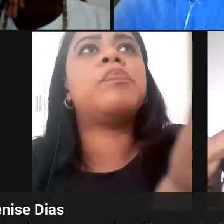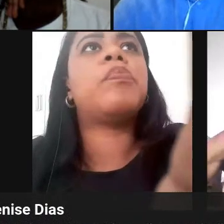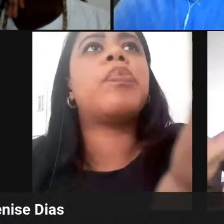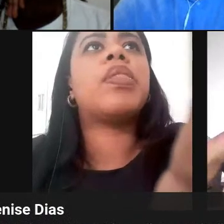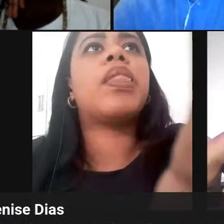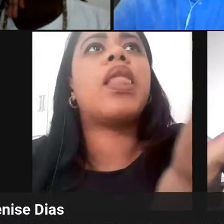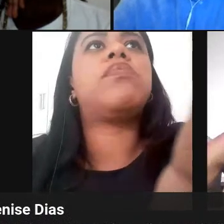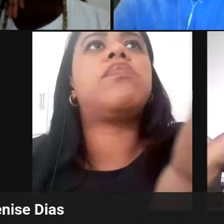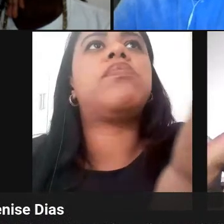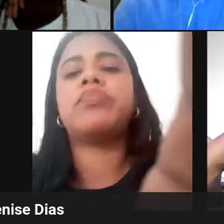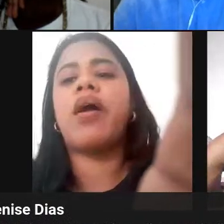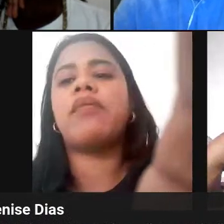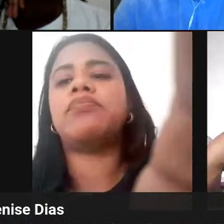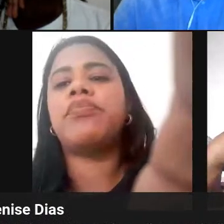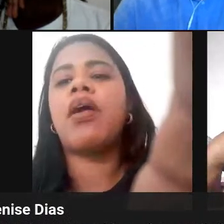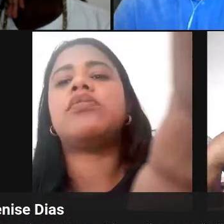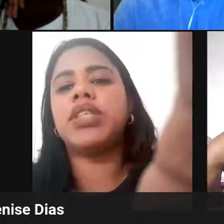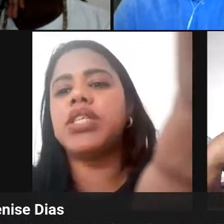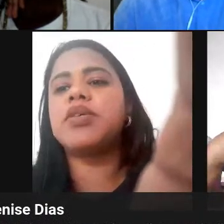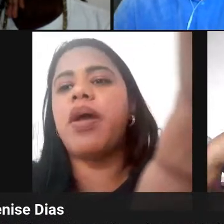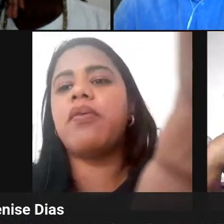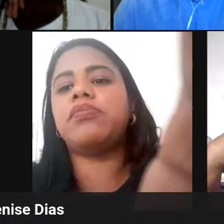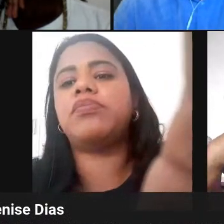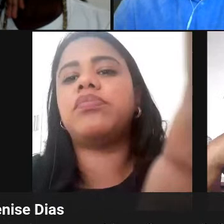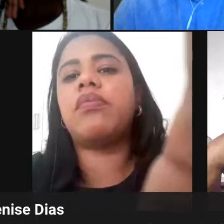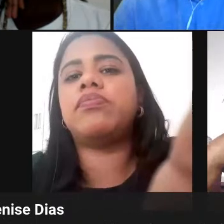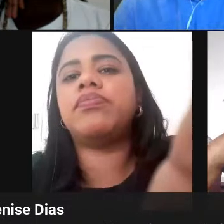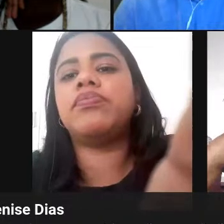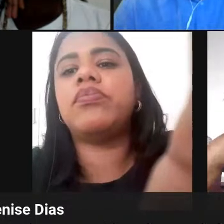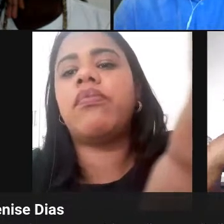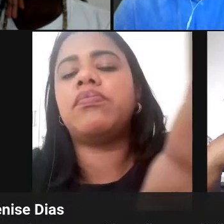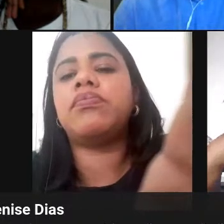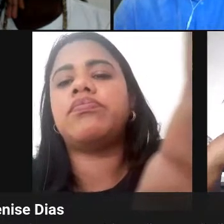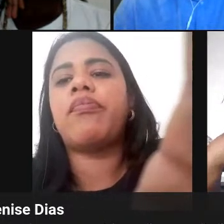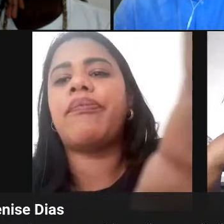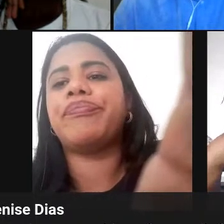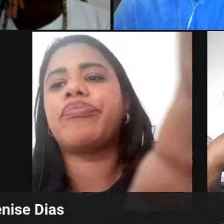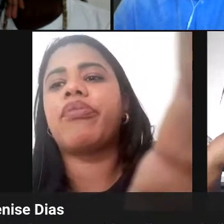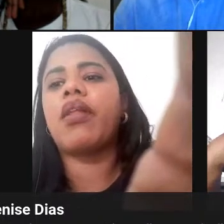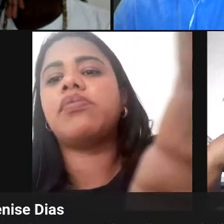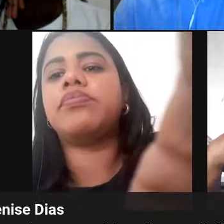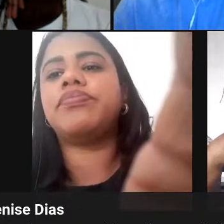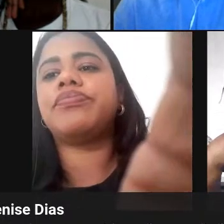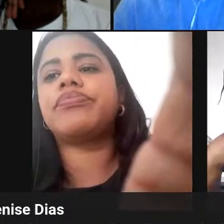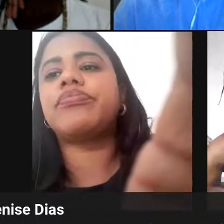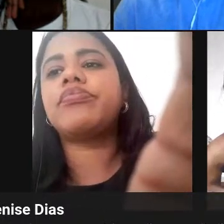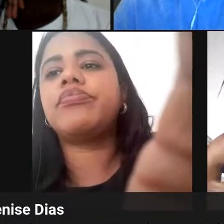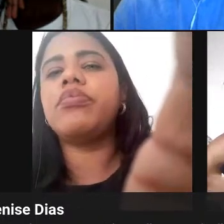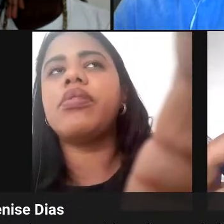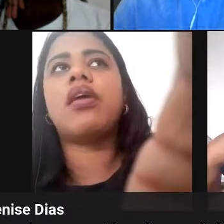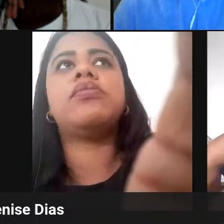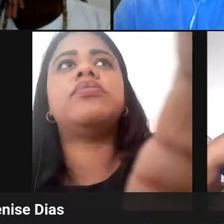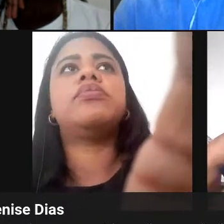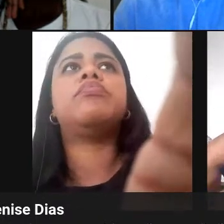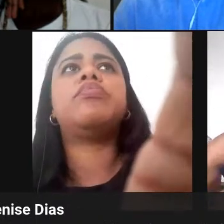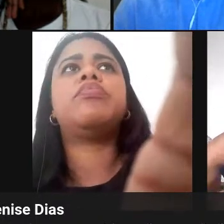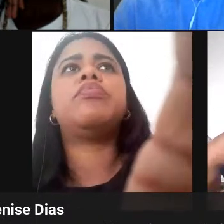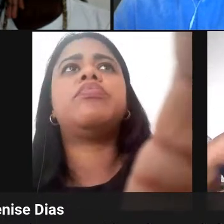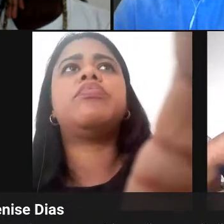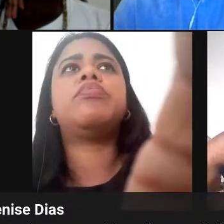É o que eu penso, desde o princípio. Há marcas da oratura dentro da literatura escrita.